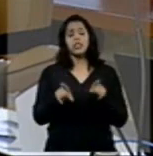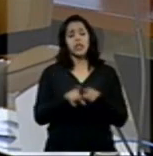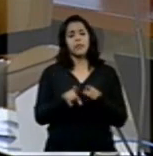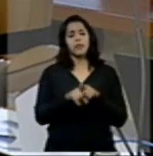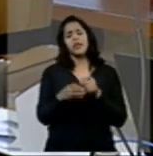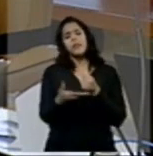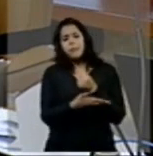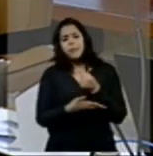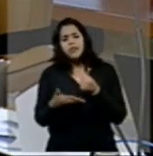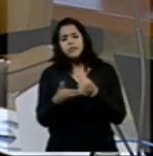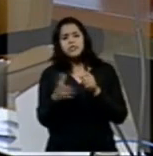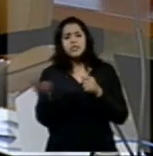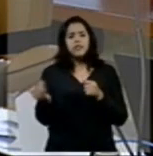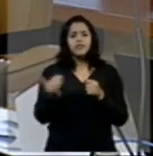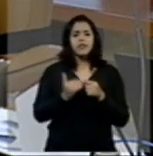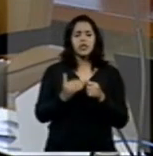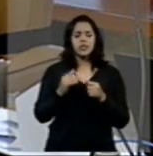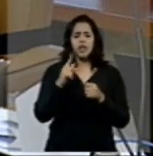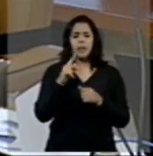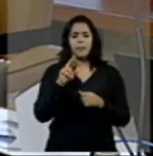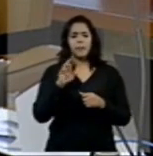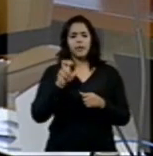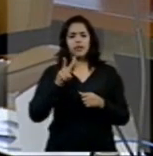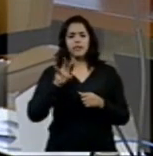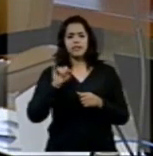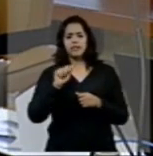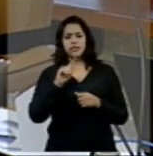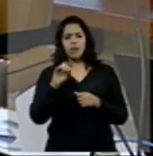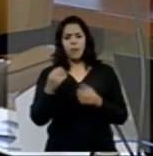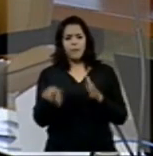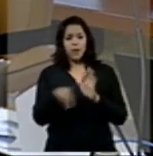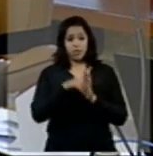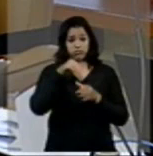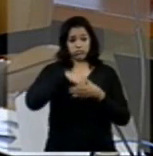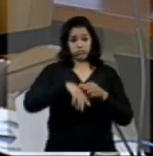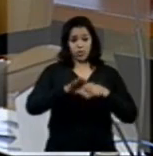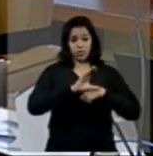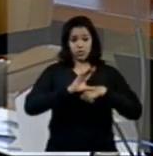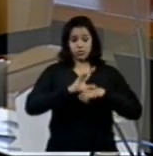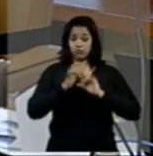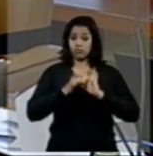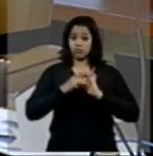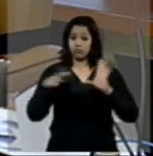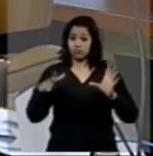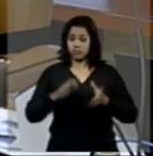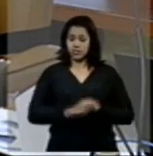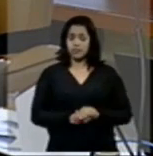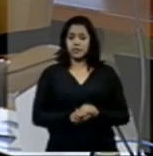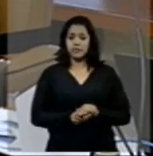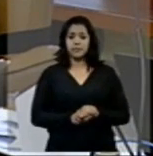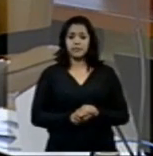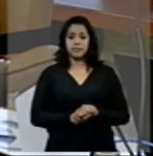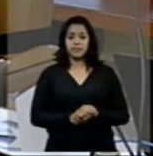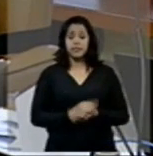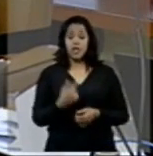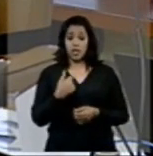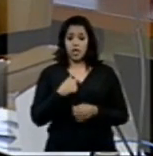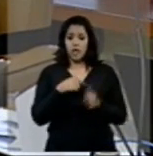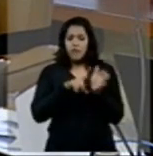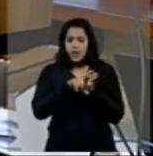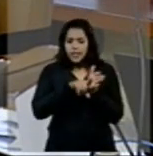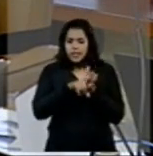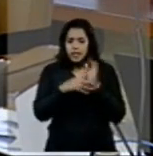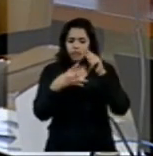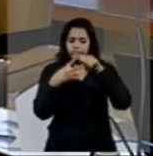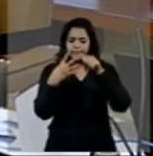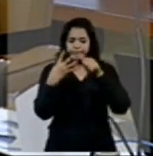da previsão constitucional da liberdade. Vou analisar cada um